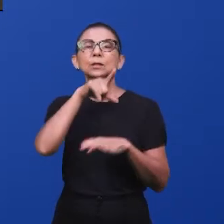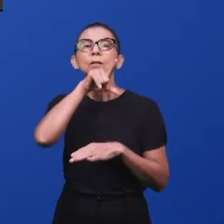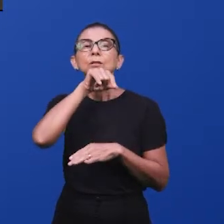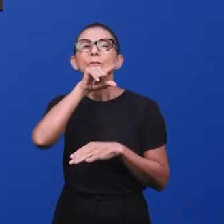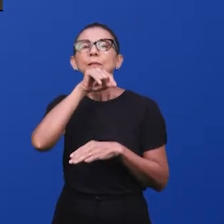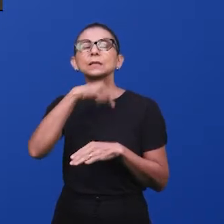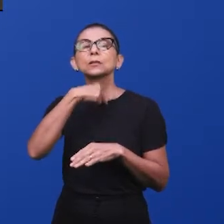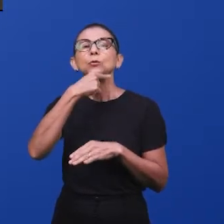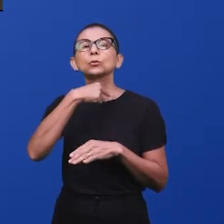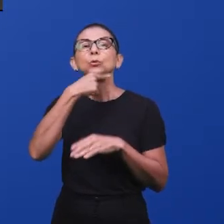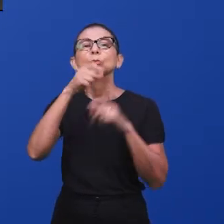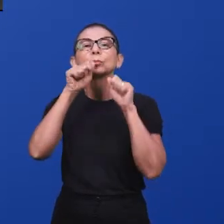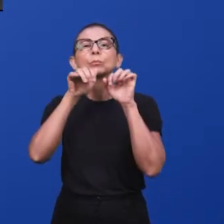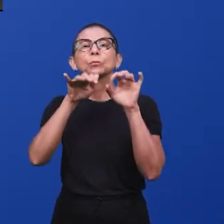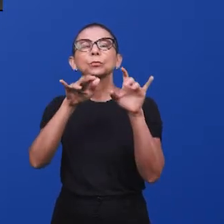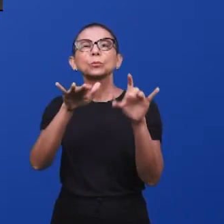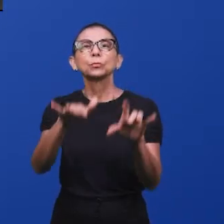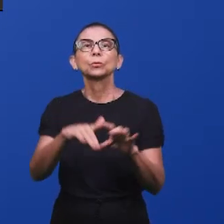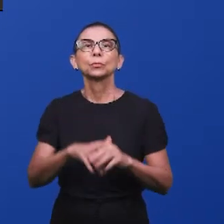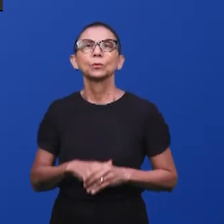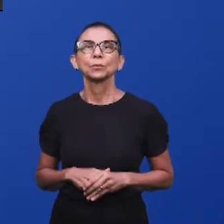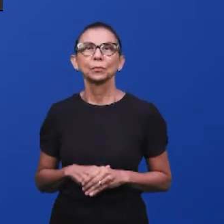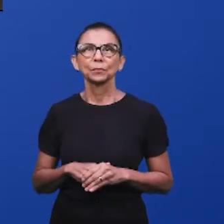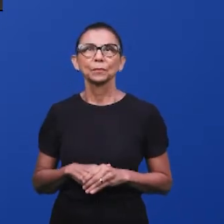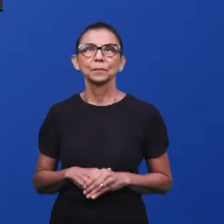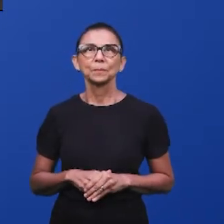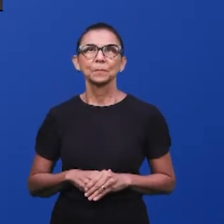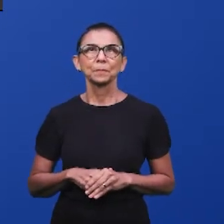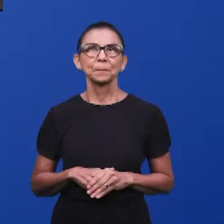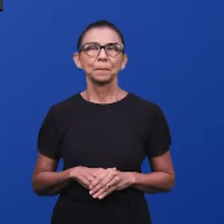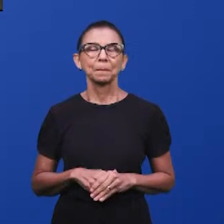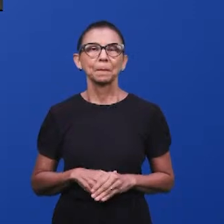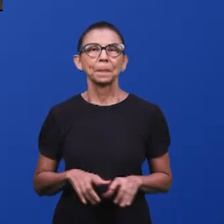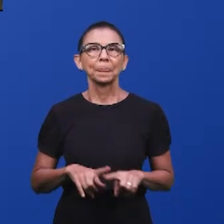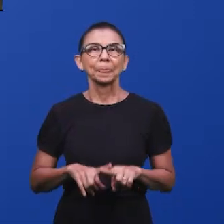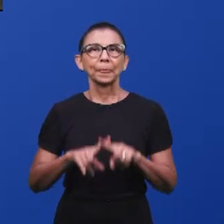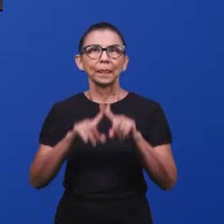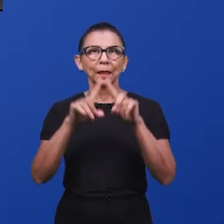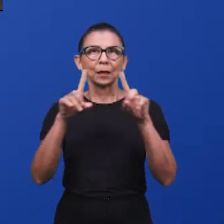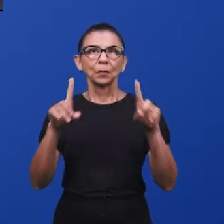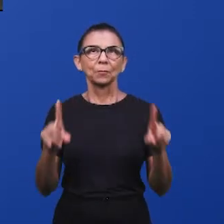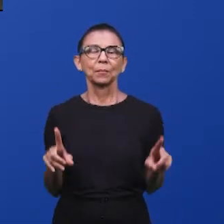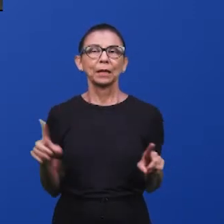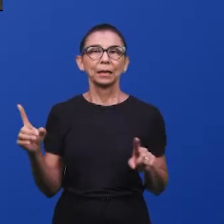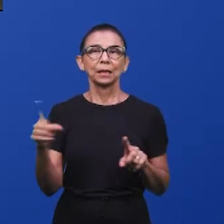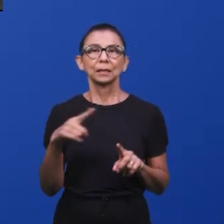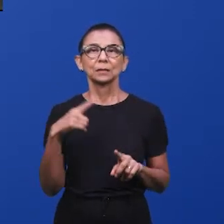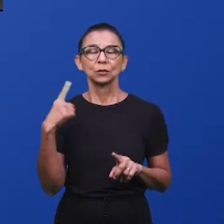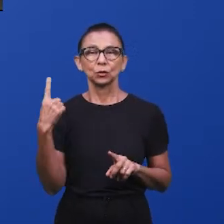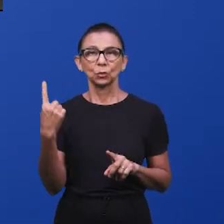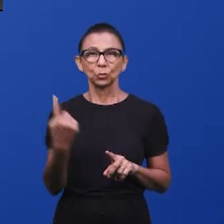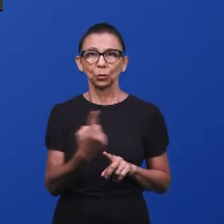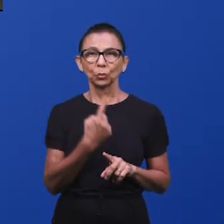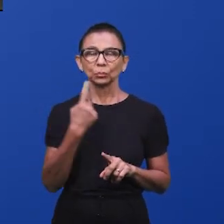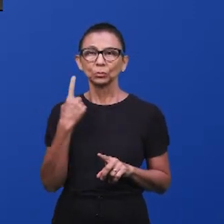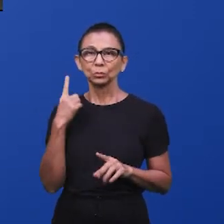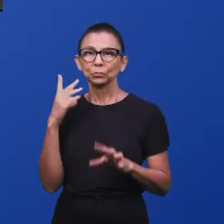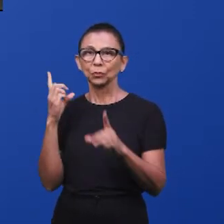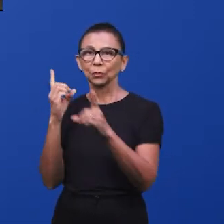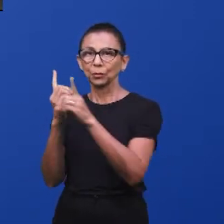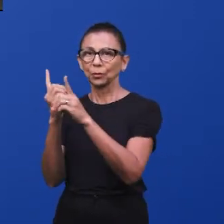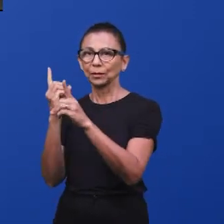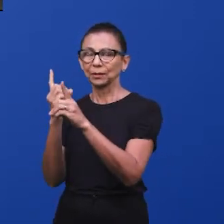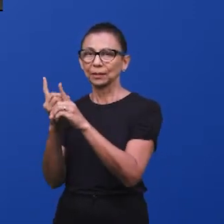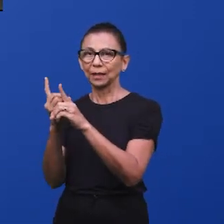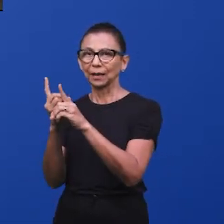e a voz da rola ouve-se em nossa terra. Mas à meia-noite ouve-se um clamor, aí meu esposo sai-lhes ao encontro.